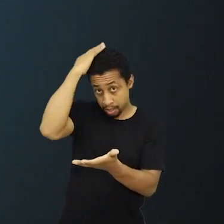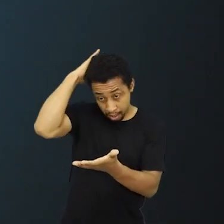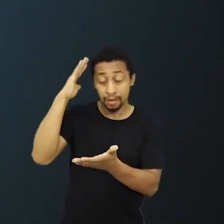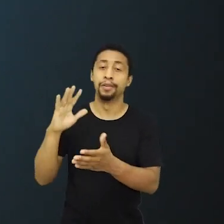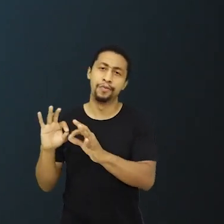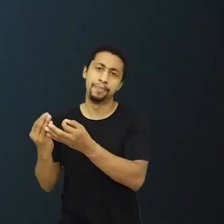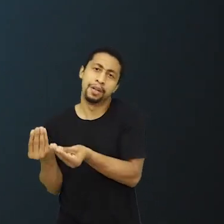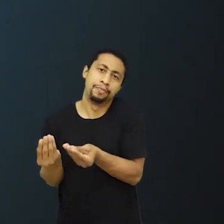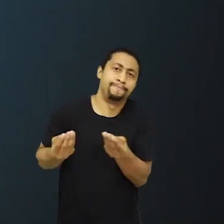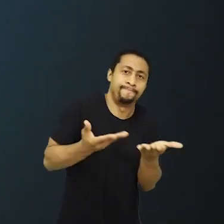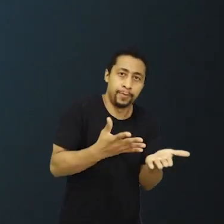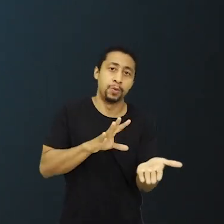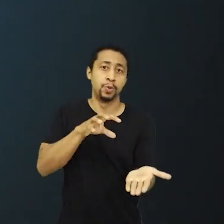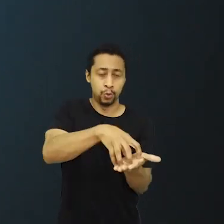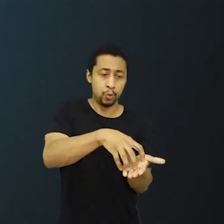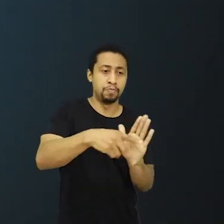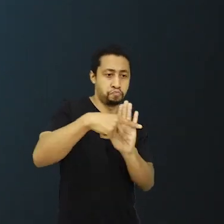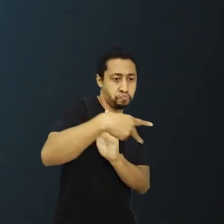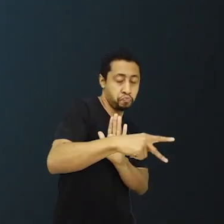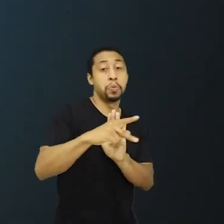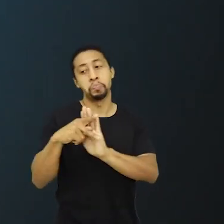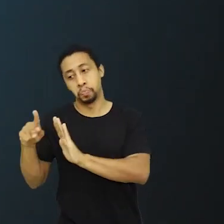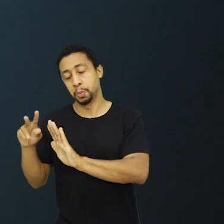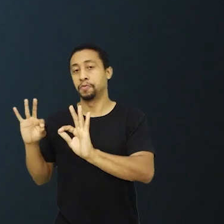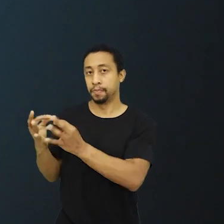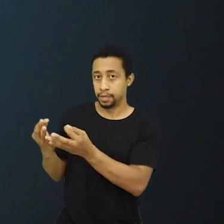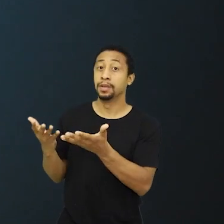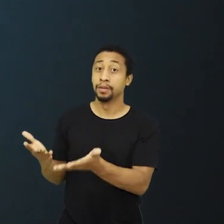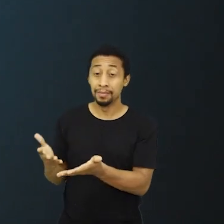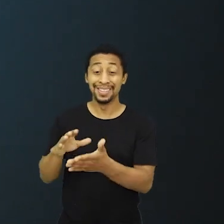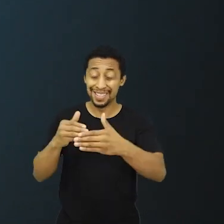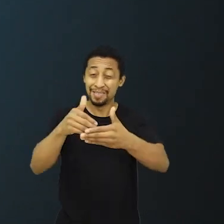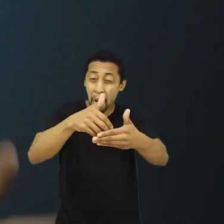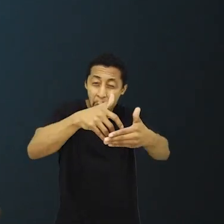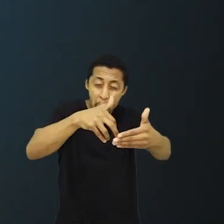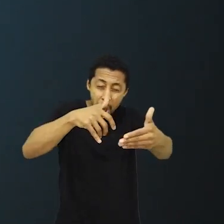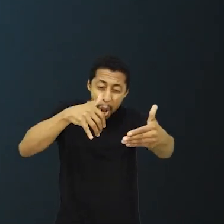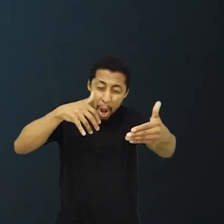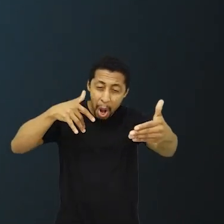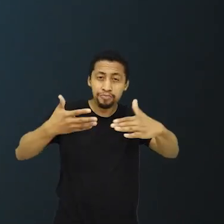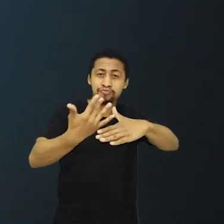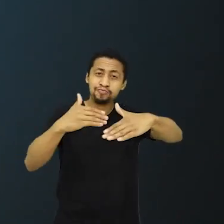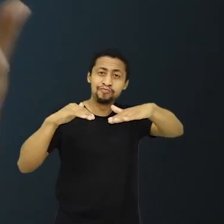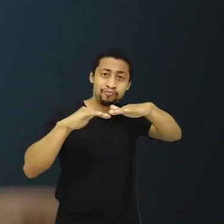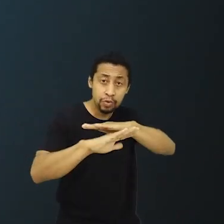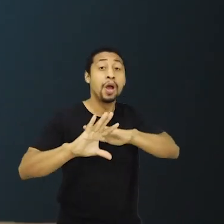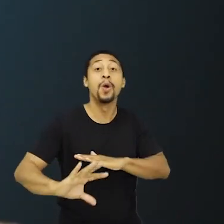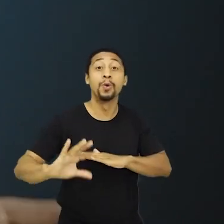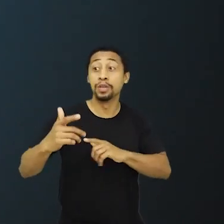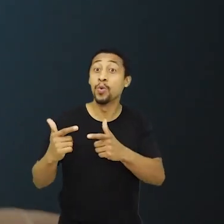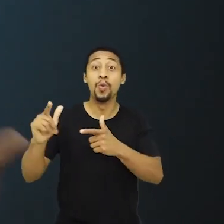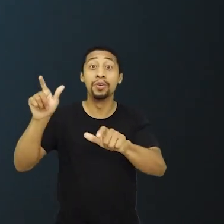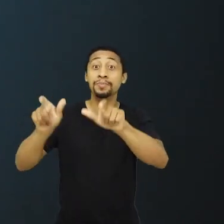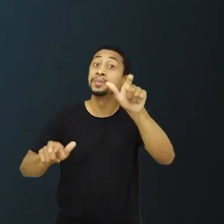no Instituto e determinado que seria do Instituto. O acervo Vladimir Herzog, ele vai buscar nos acervos de outras pessoas